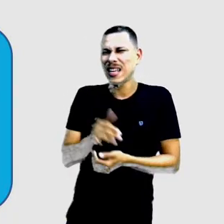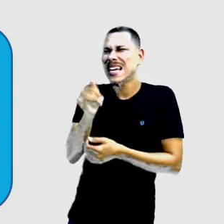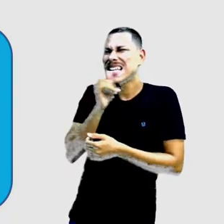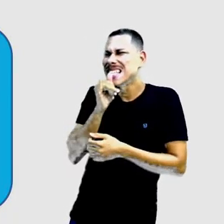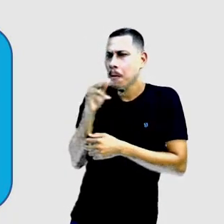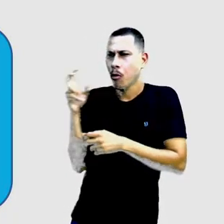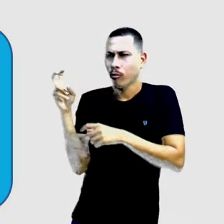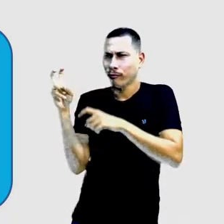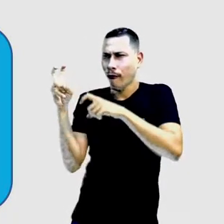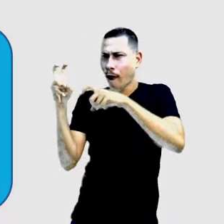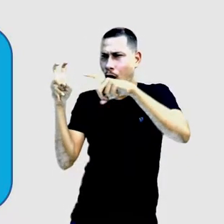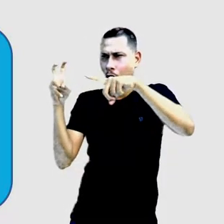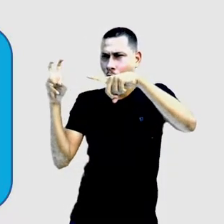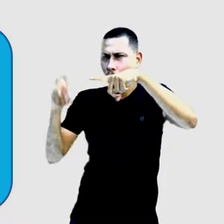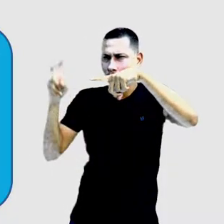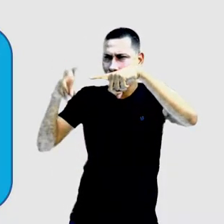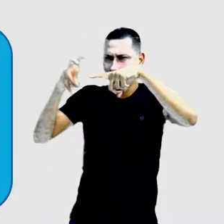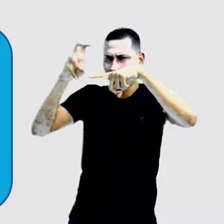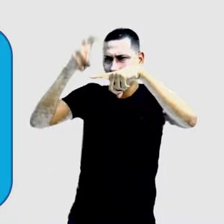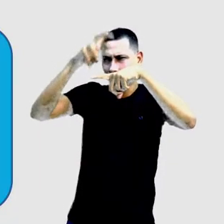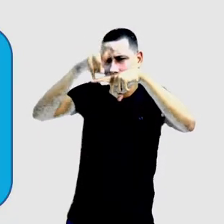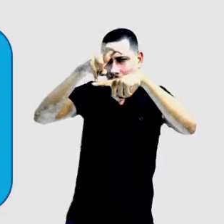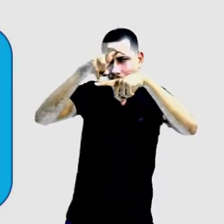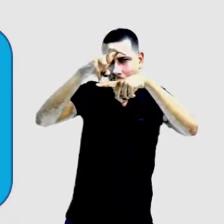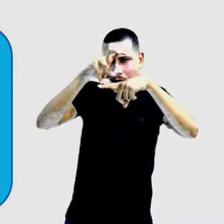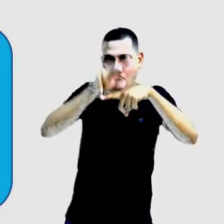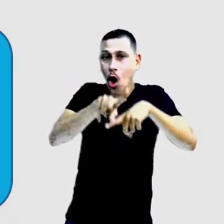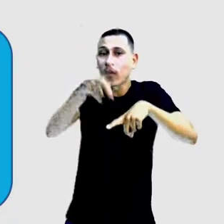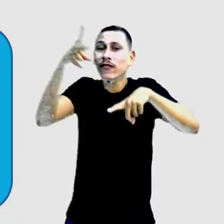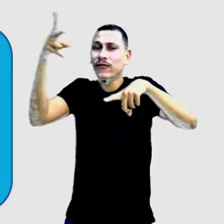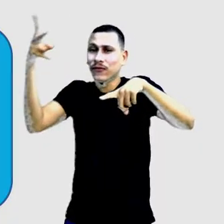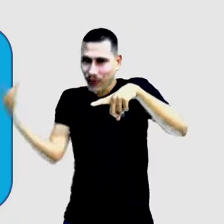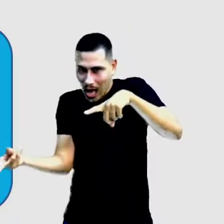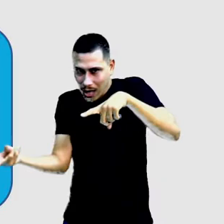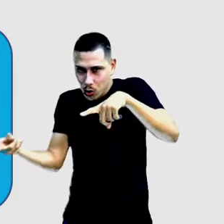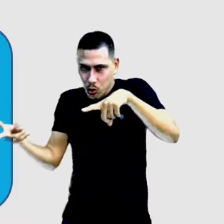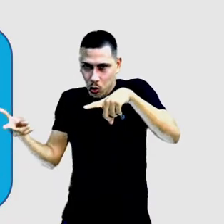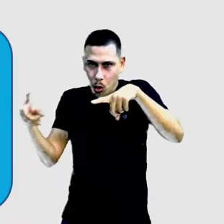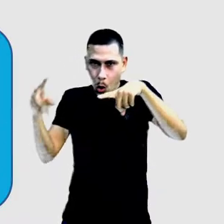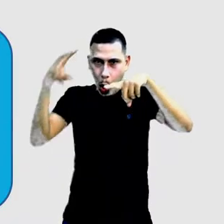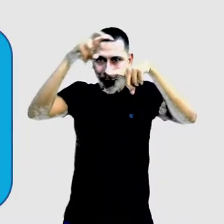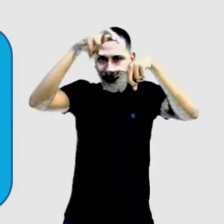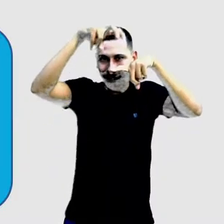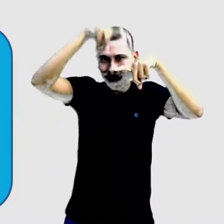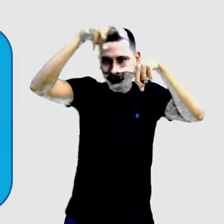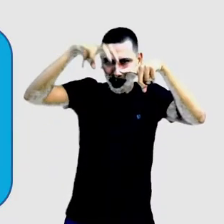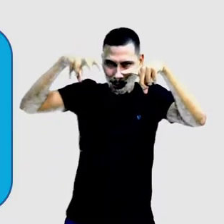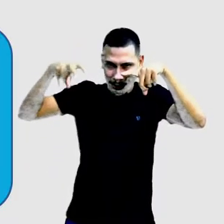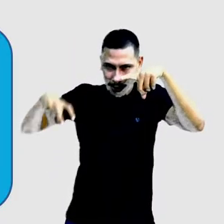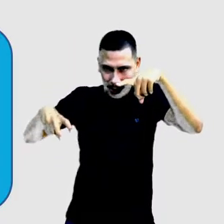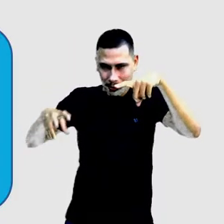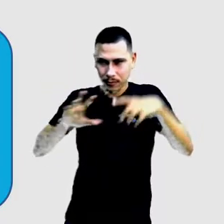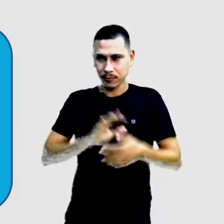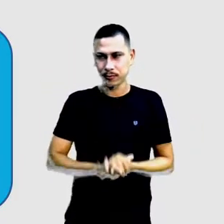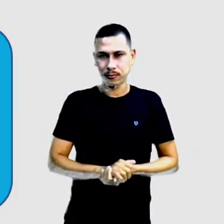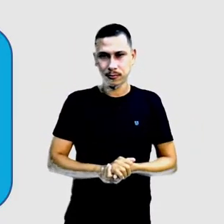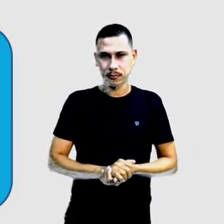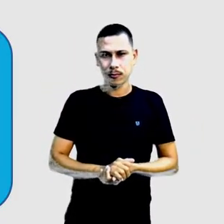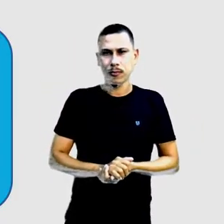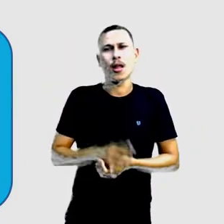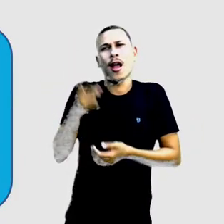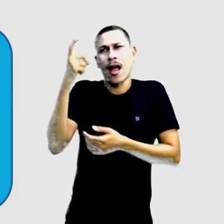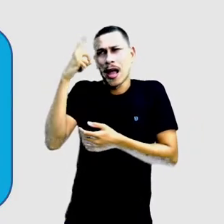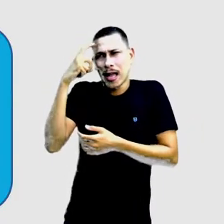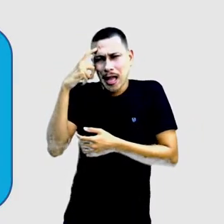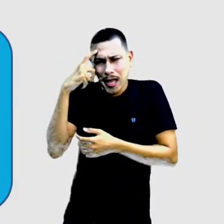escada. A ação inversa seria descer, certo? A operação inversa segue o mesmo